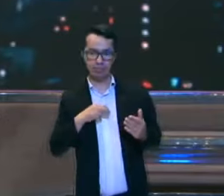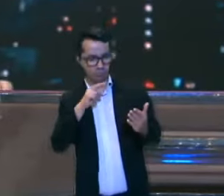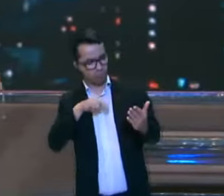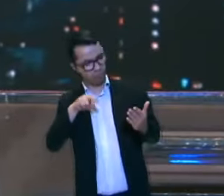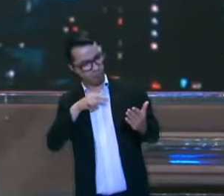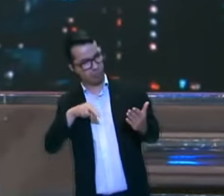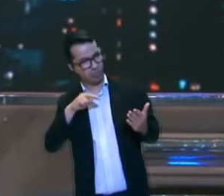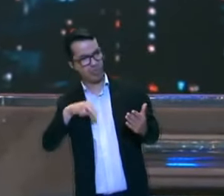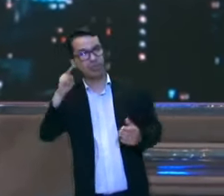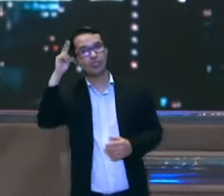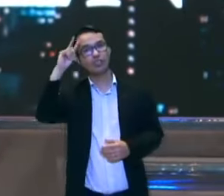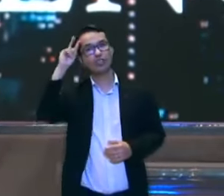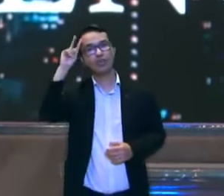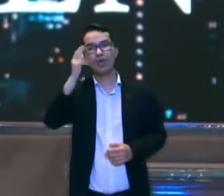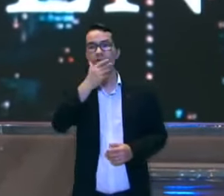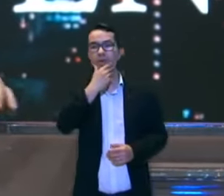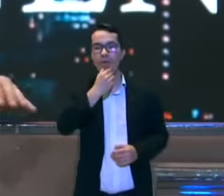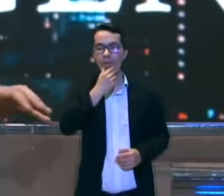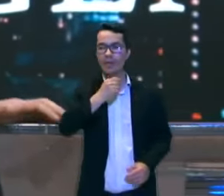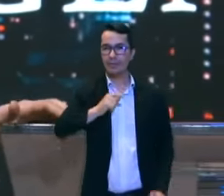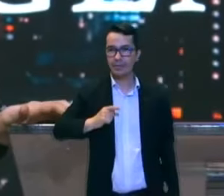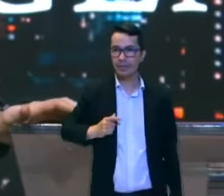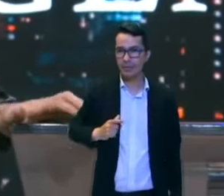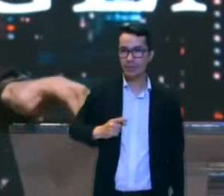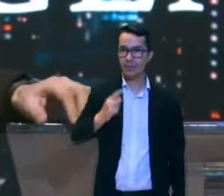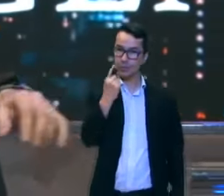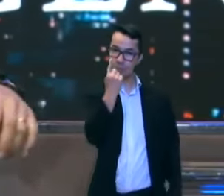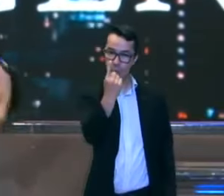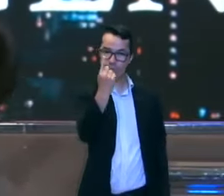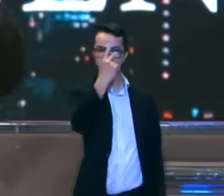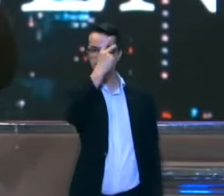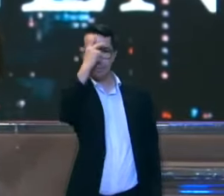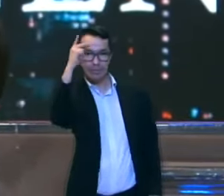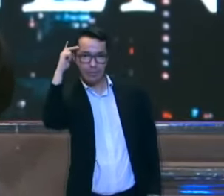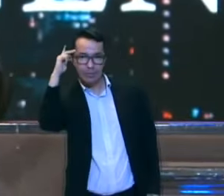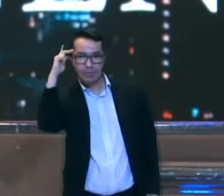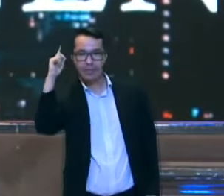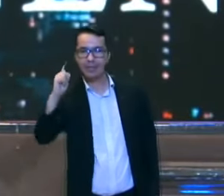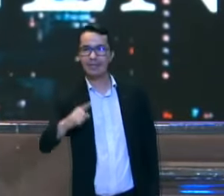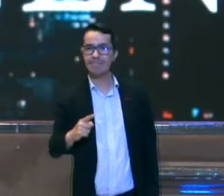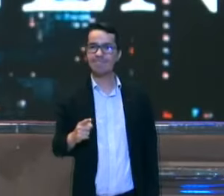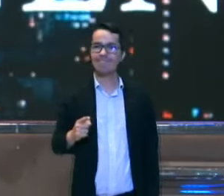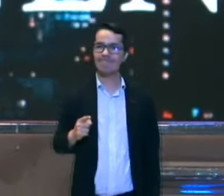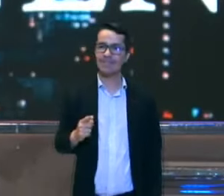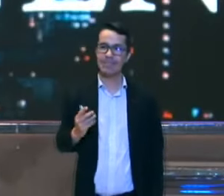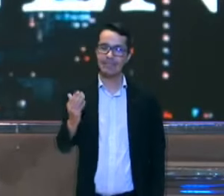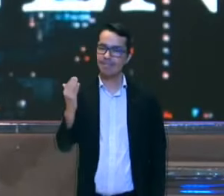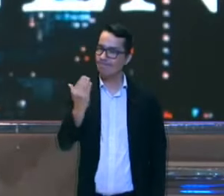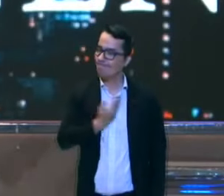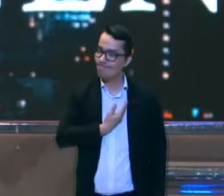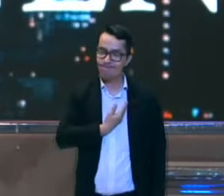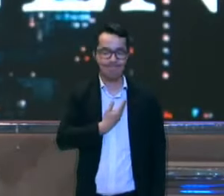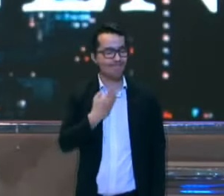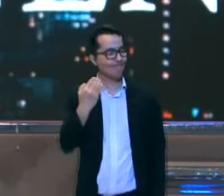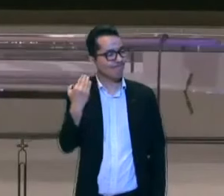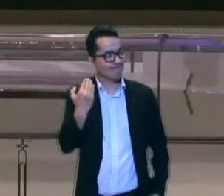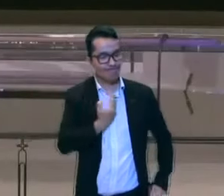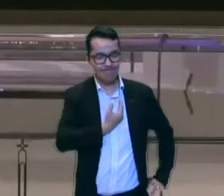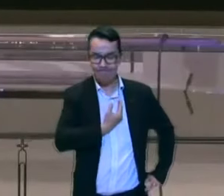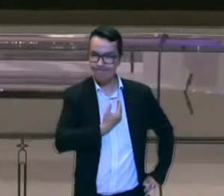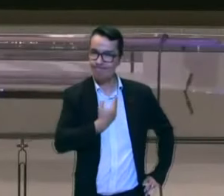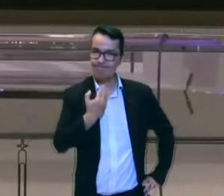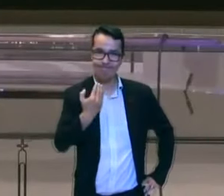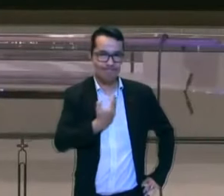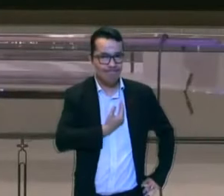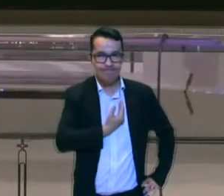desse homem. Ele vai dizer que ele tinha uma pessoa que ele considerava muito. Alguém que ele considerava mais